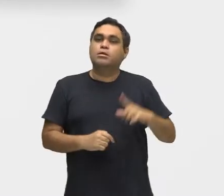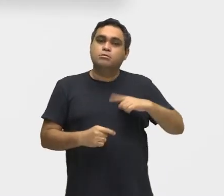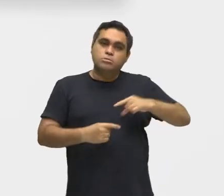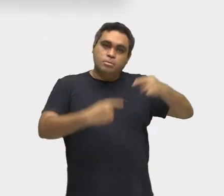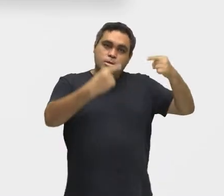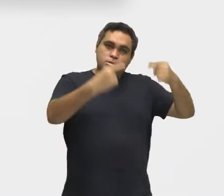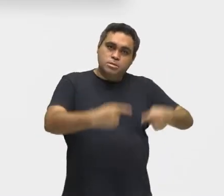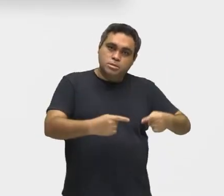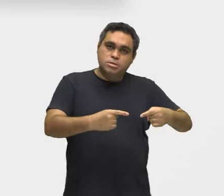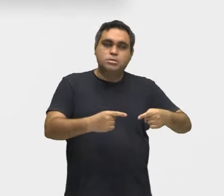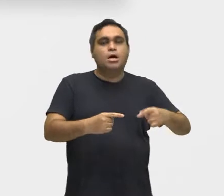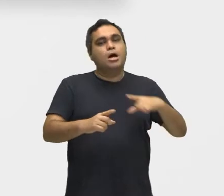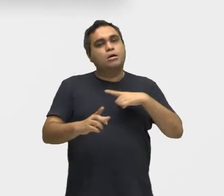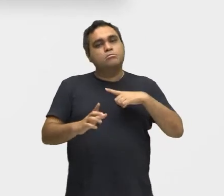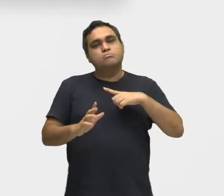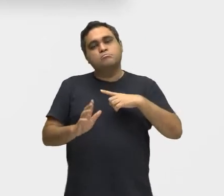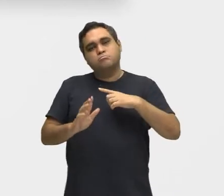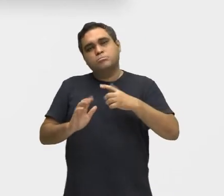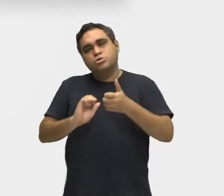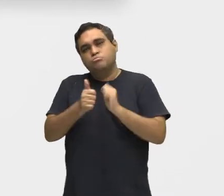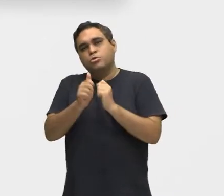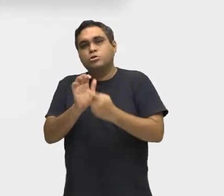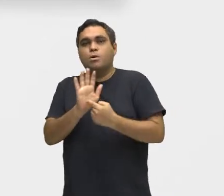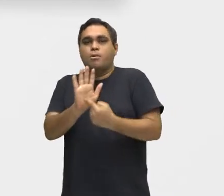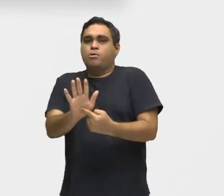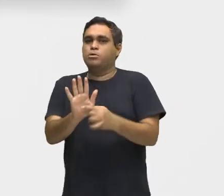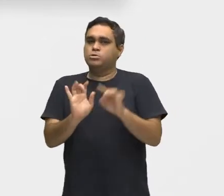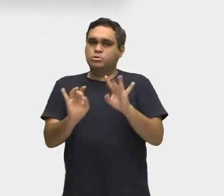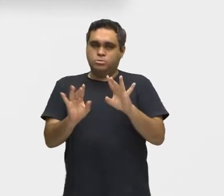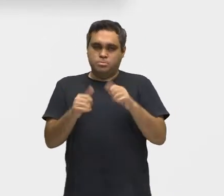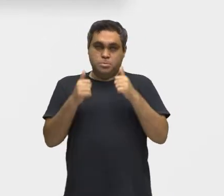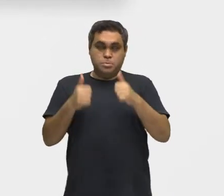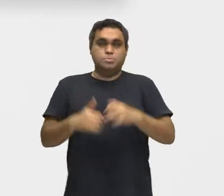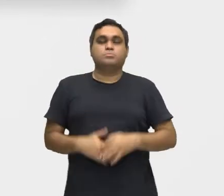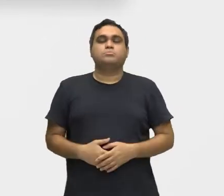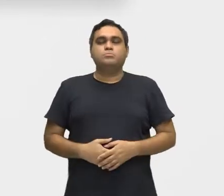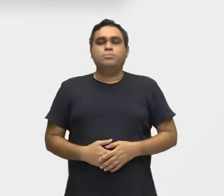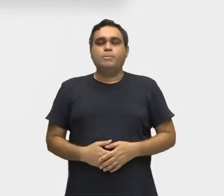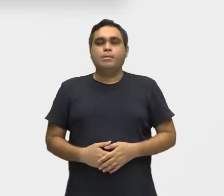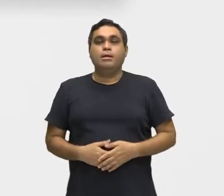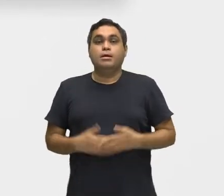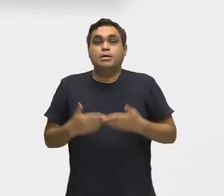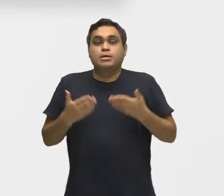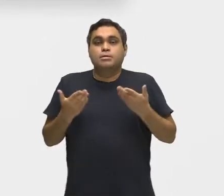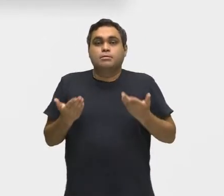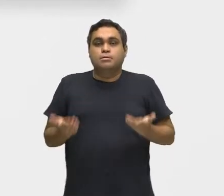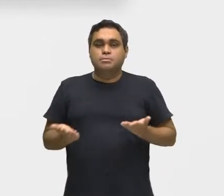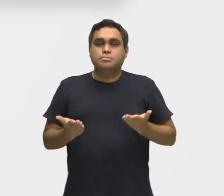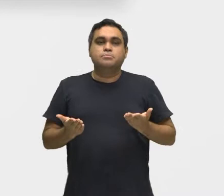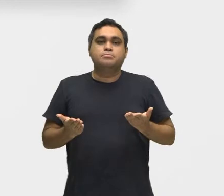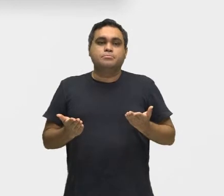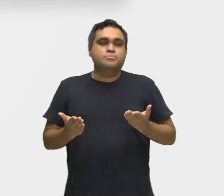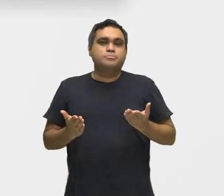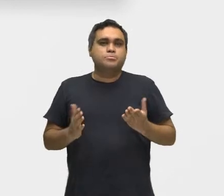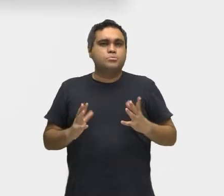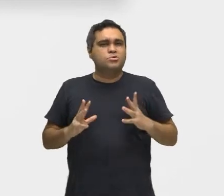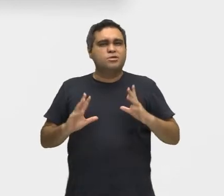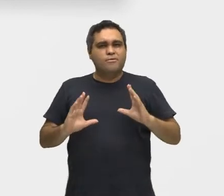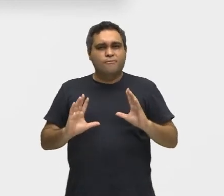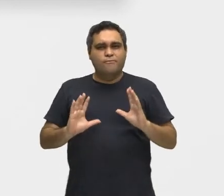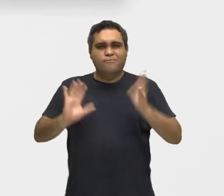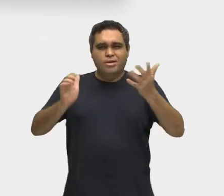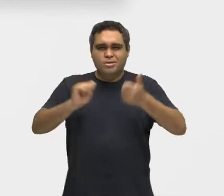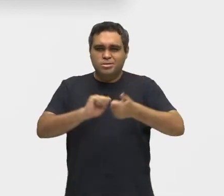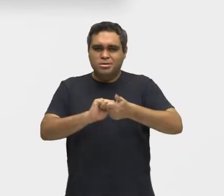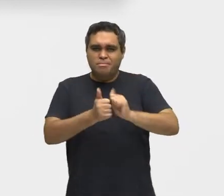de demonstração, certo? Muito bem. Bom, como todos os eventos, né, os